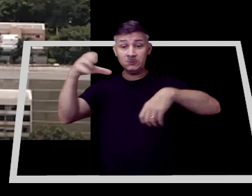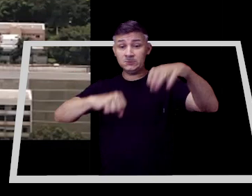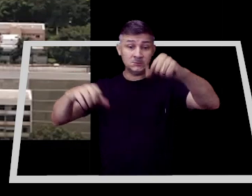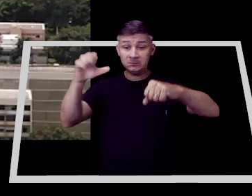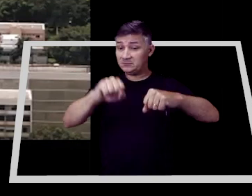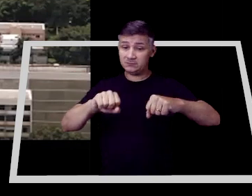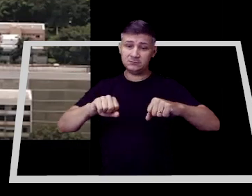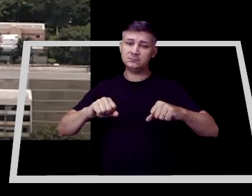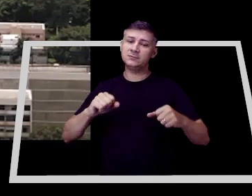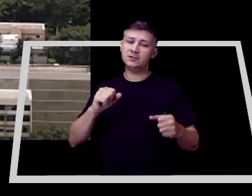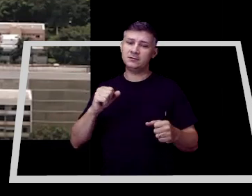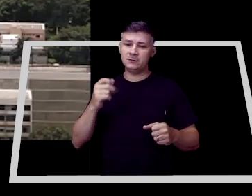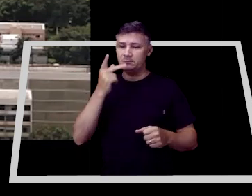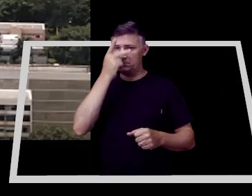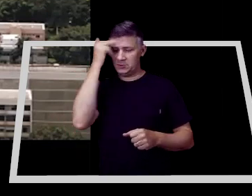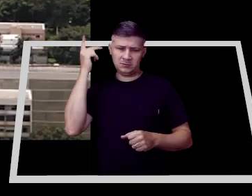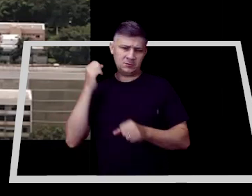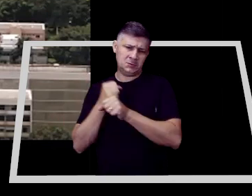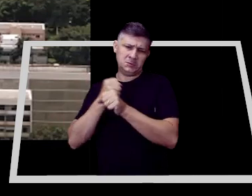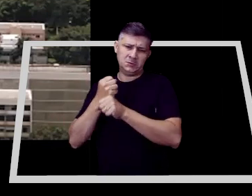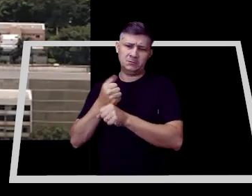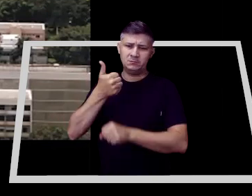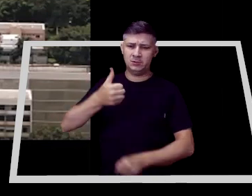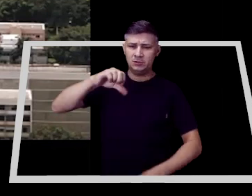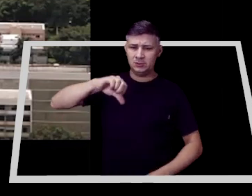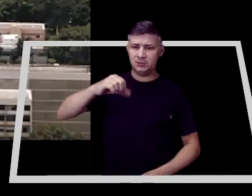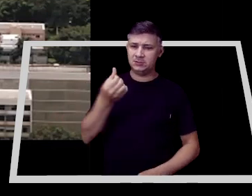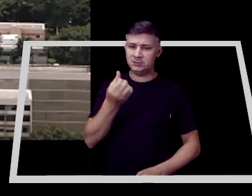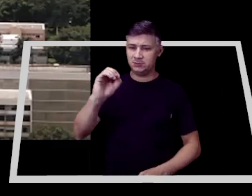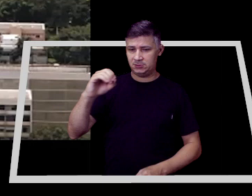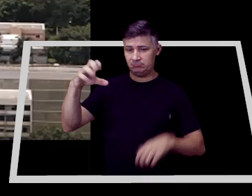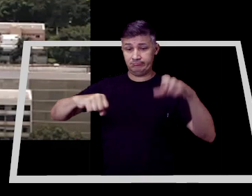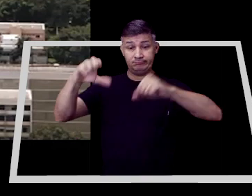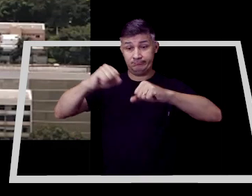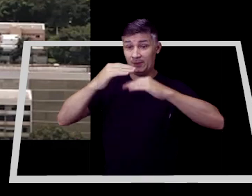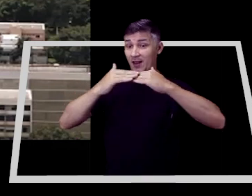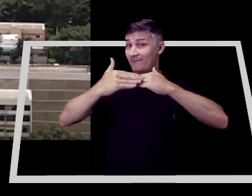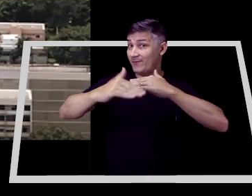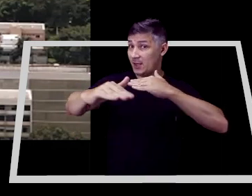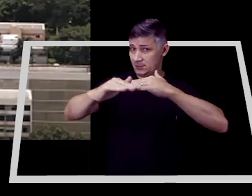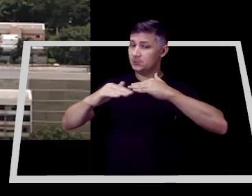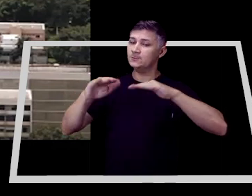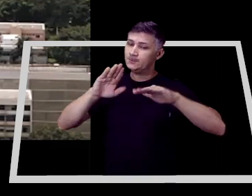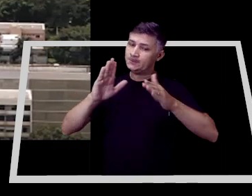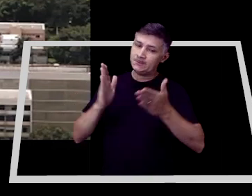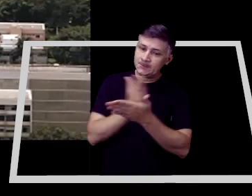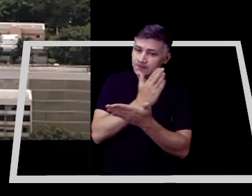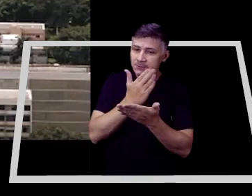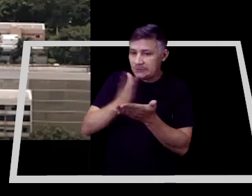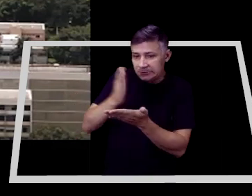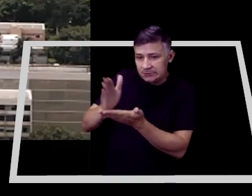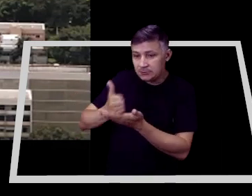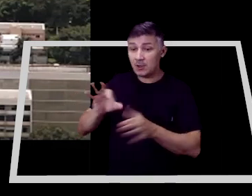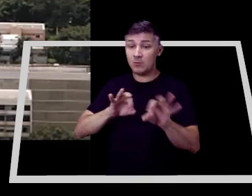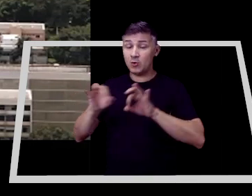ocupada, enfim, sorrateiramente desde os anos 60. Mas aqui a gente